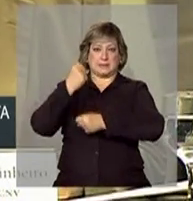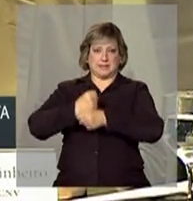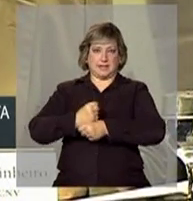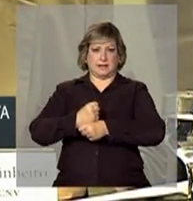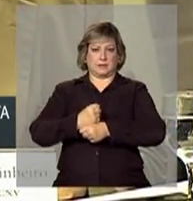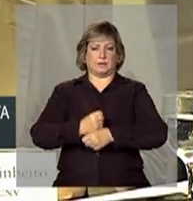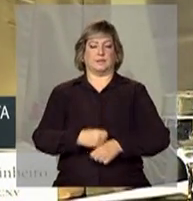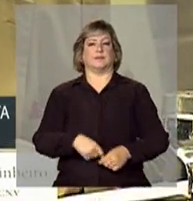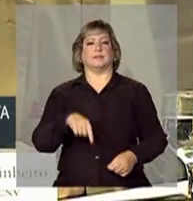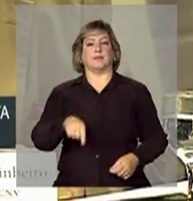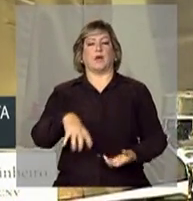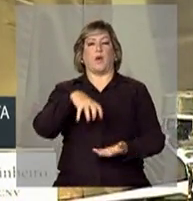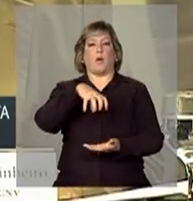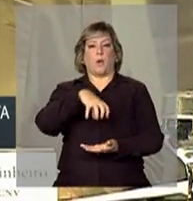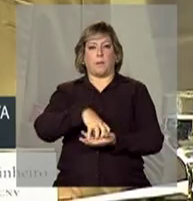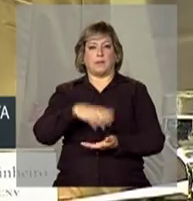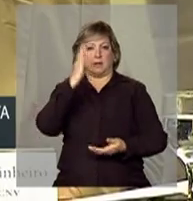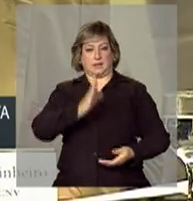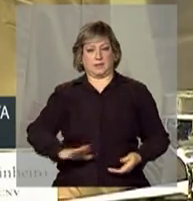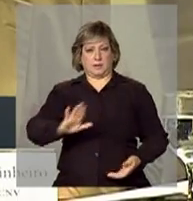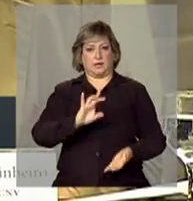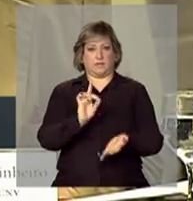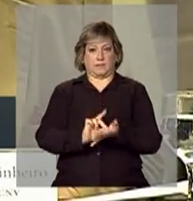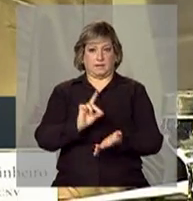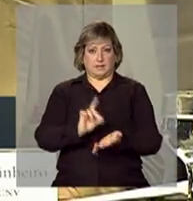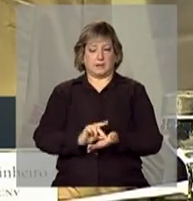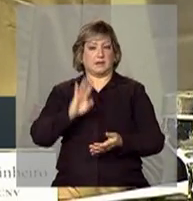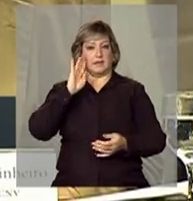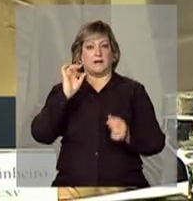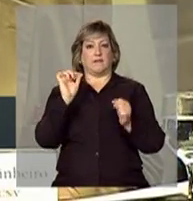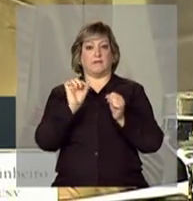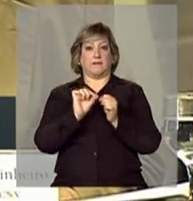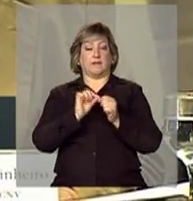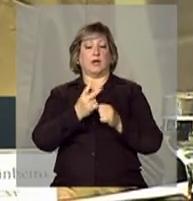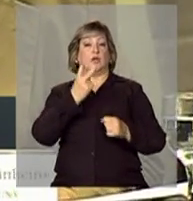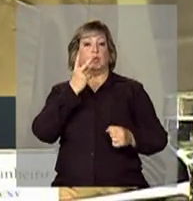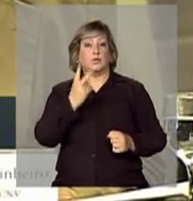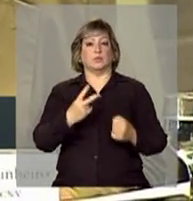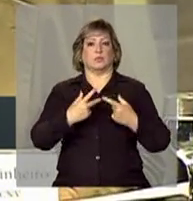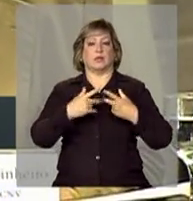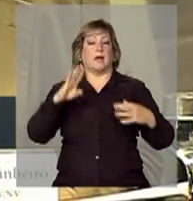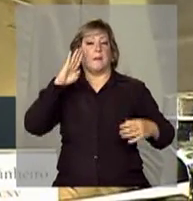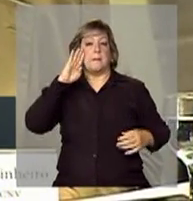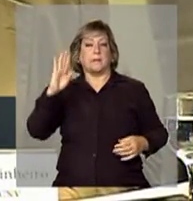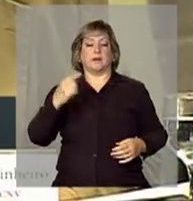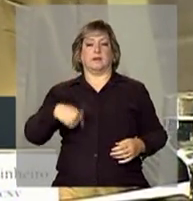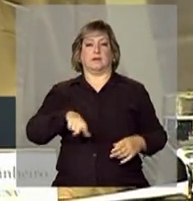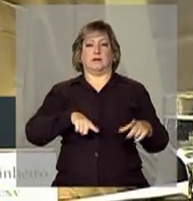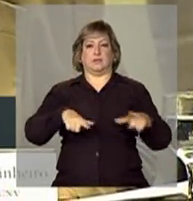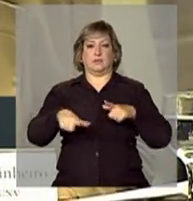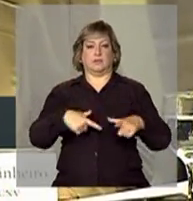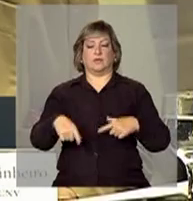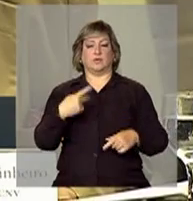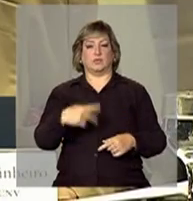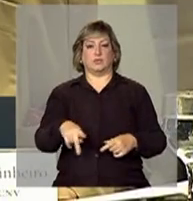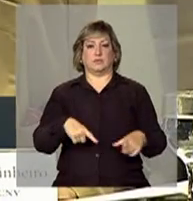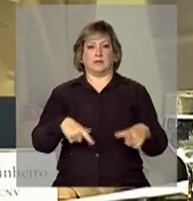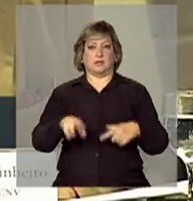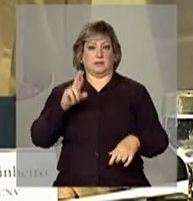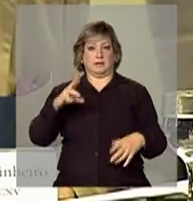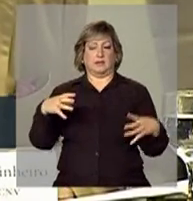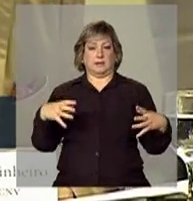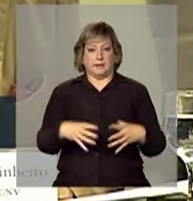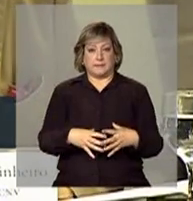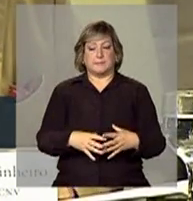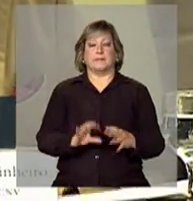Comissão Nacional da Verdade desenvolveu duas linhas principais de atuação para o desempenho de suas funções institucionais